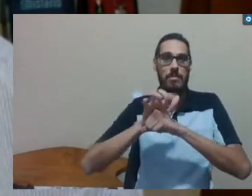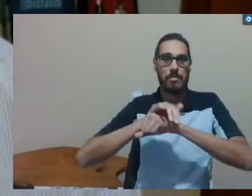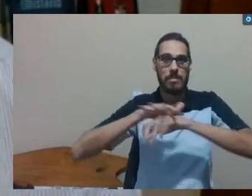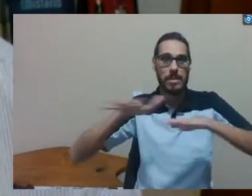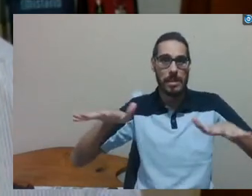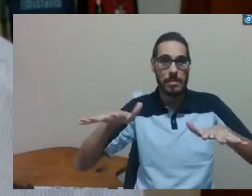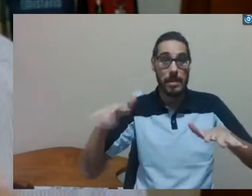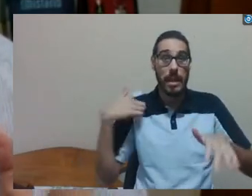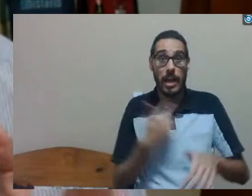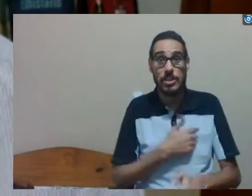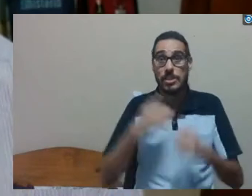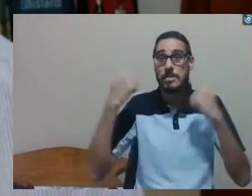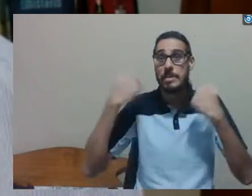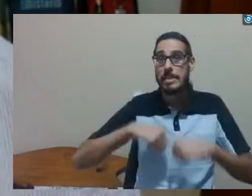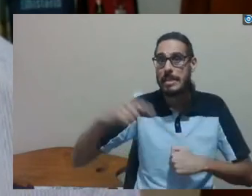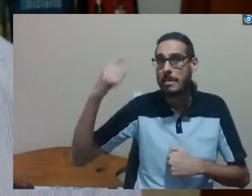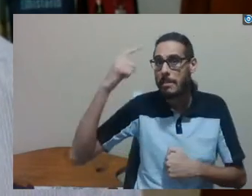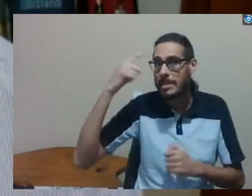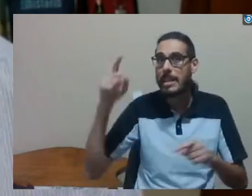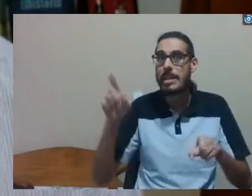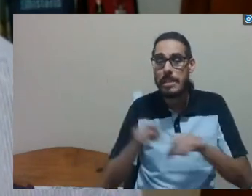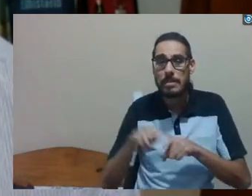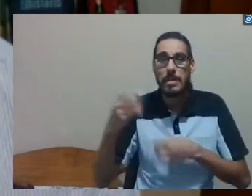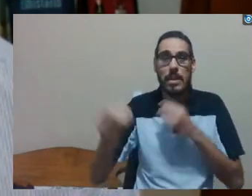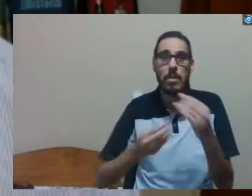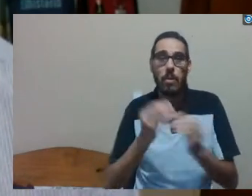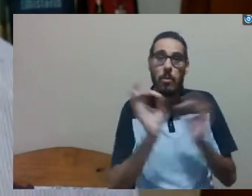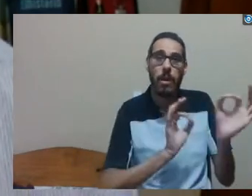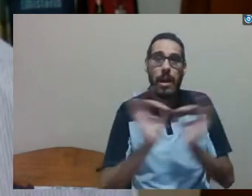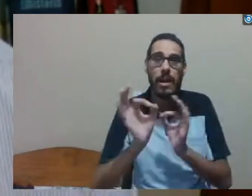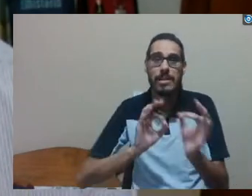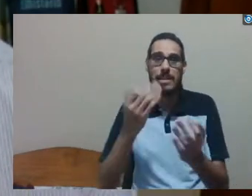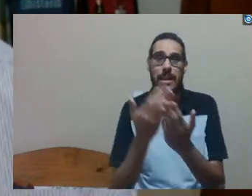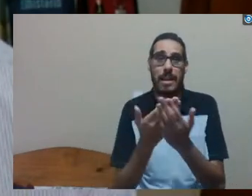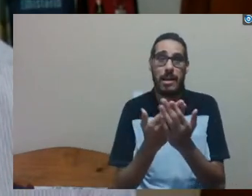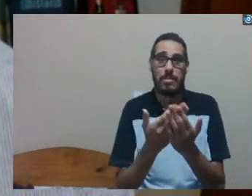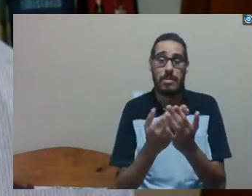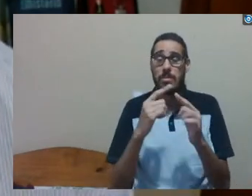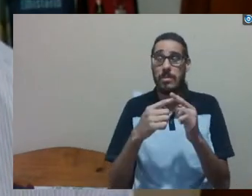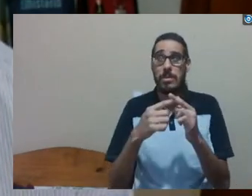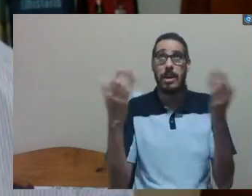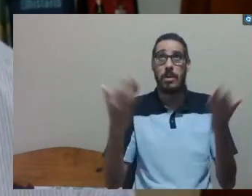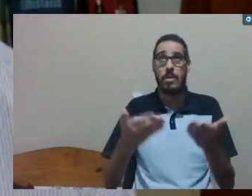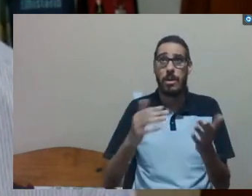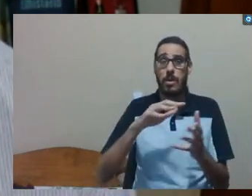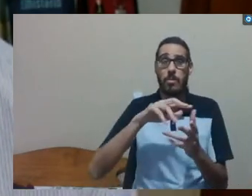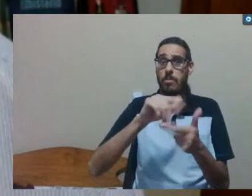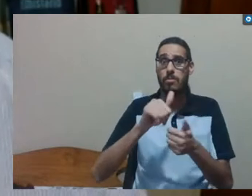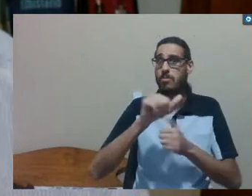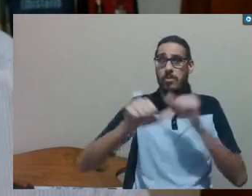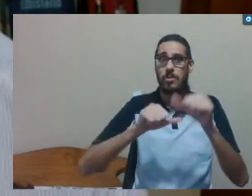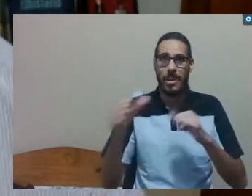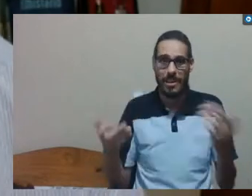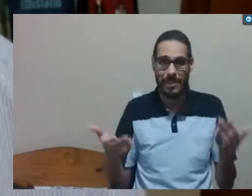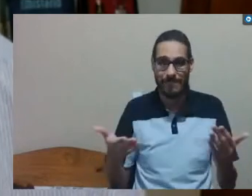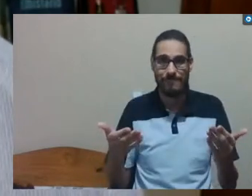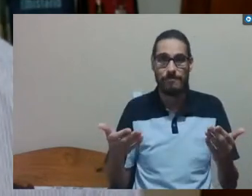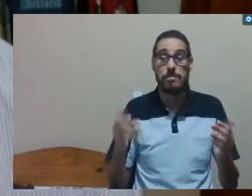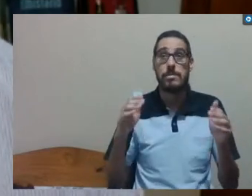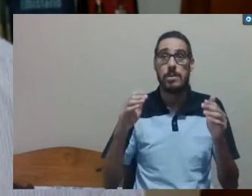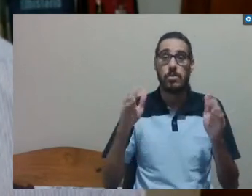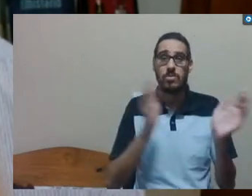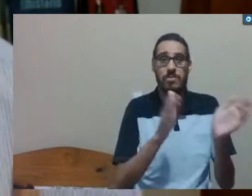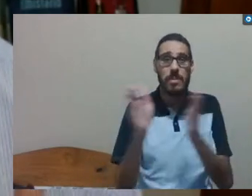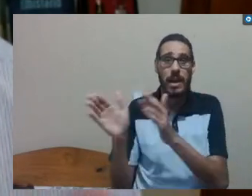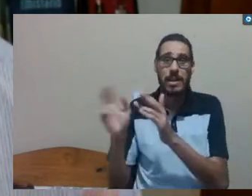vai necessitar pensar que os espaços vão ser diferentes, o mundo vai ser diferente. E aí a gente também tem uma oportunidade de